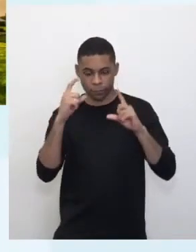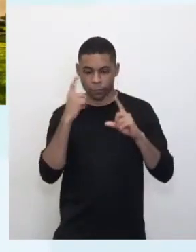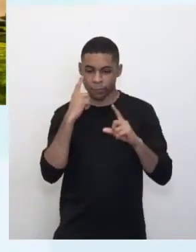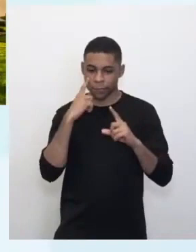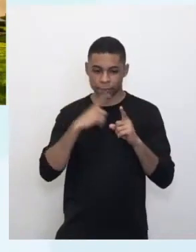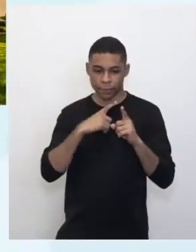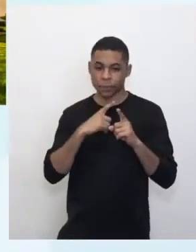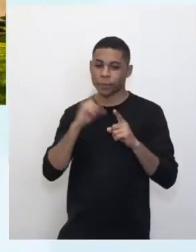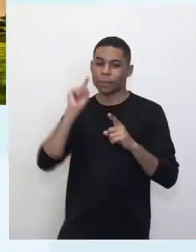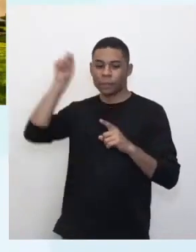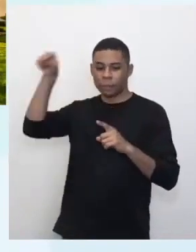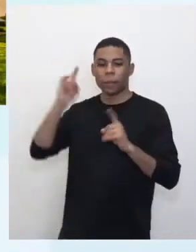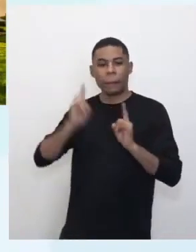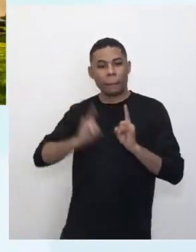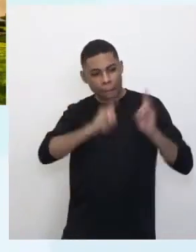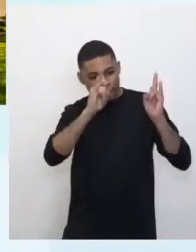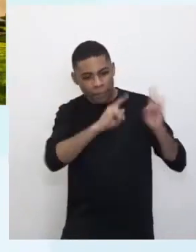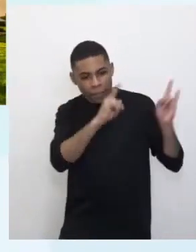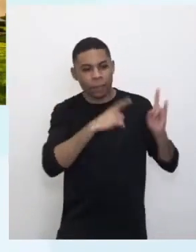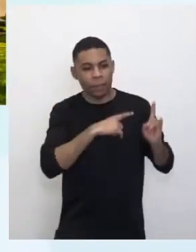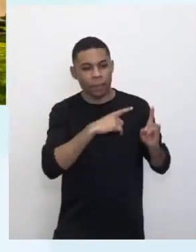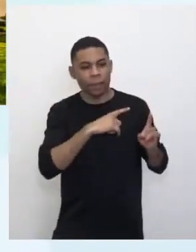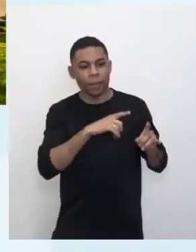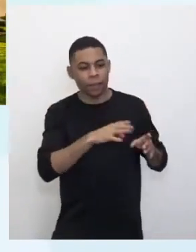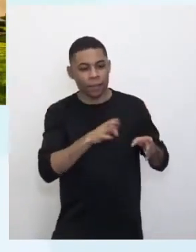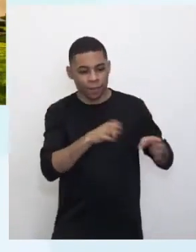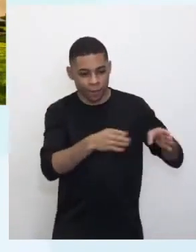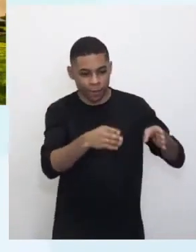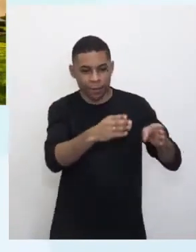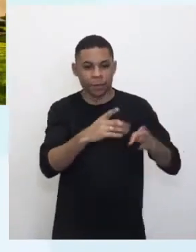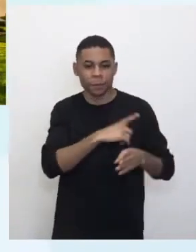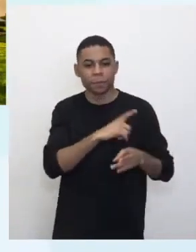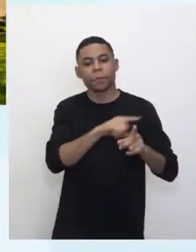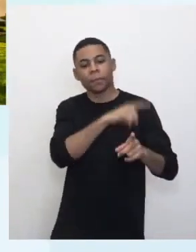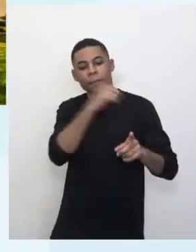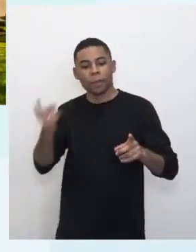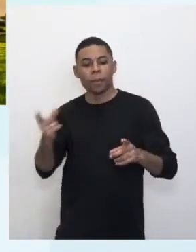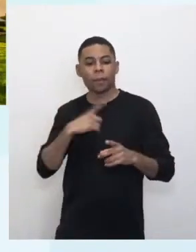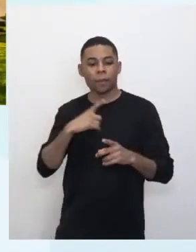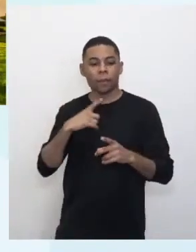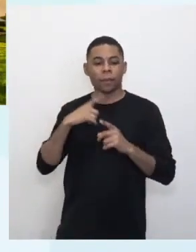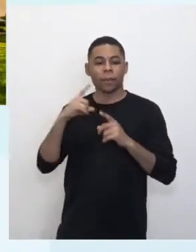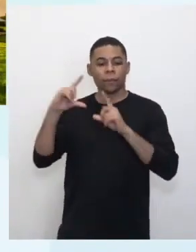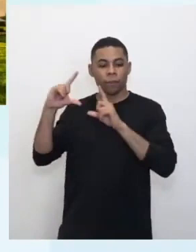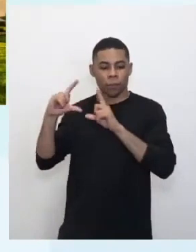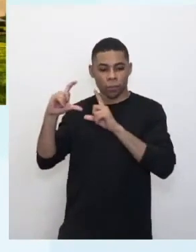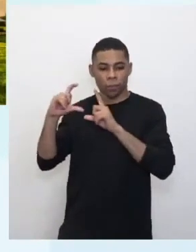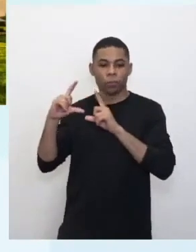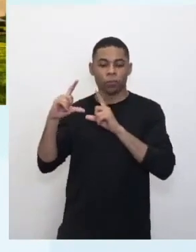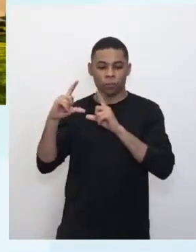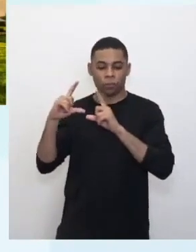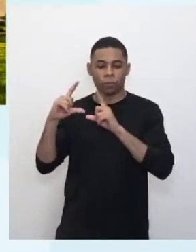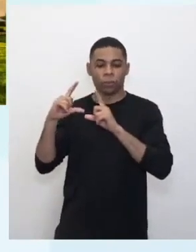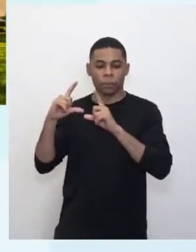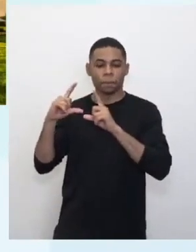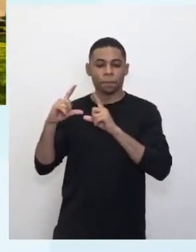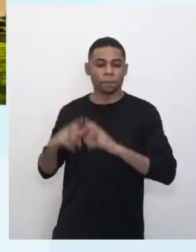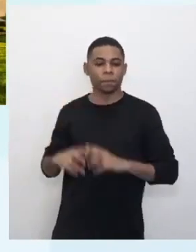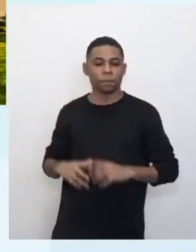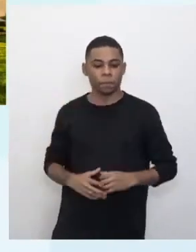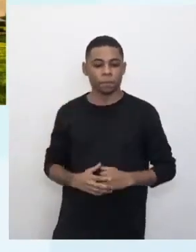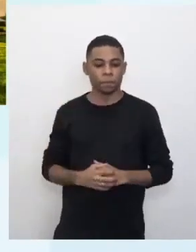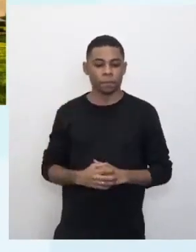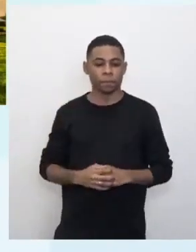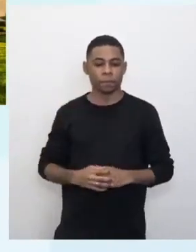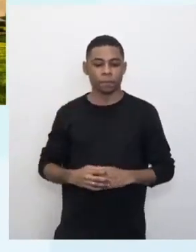cidade com vários prédios e tudo mais, tem um rio ali passando no meio, e do lado nós temos foto de um campo, né?